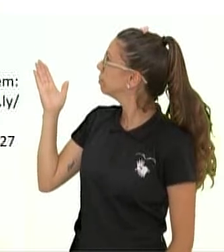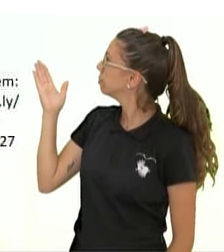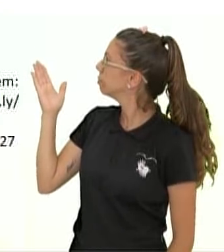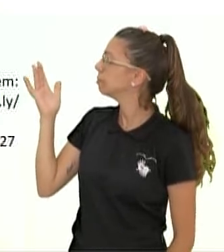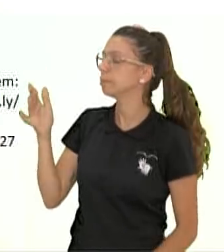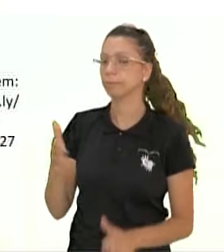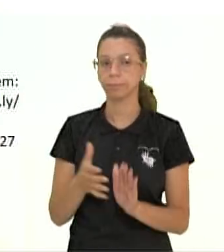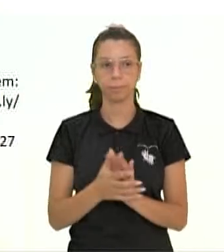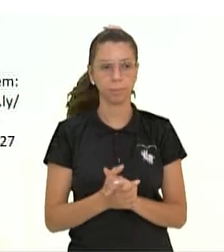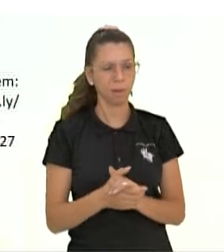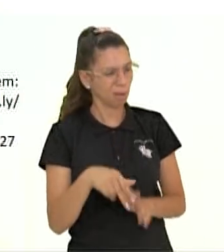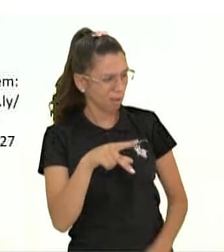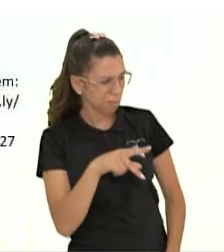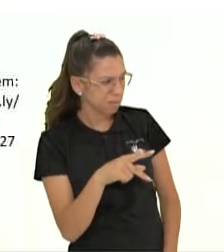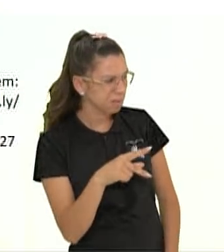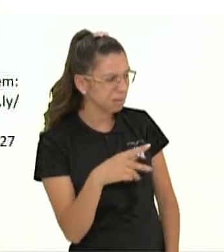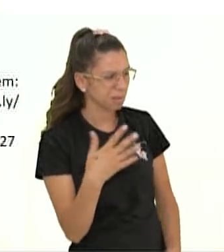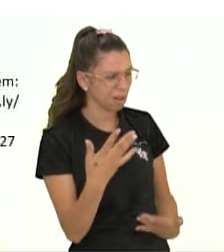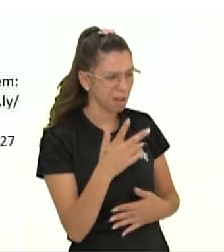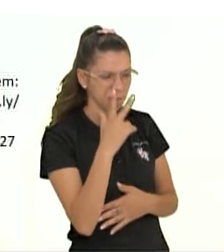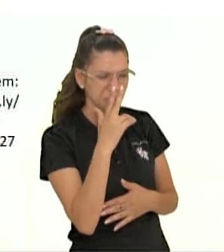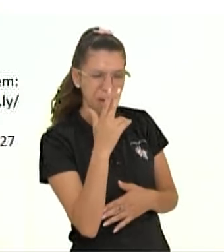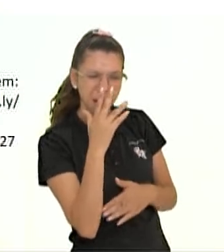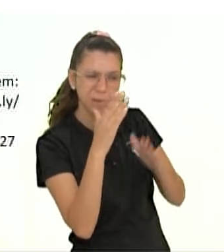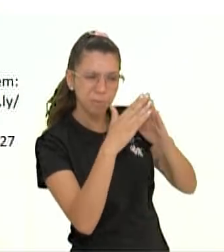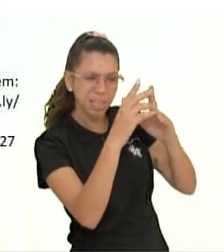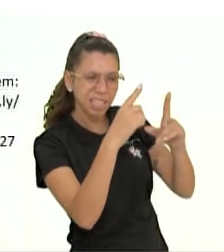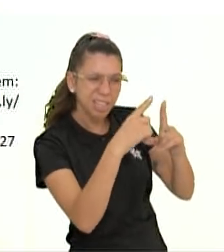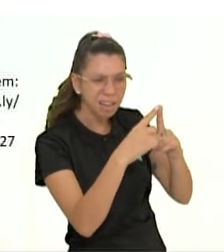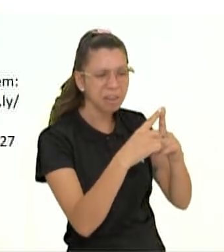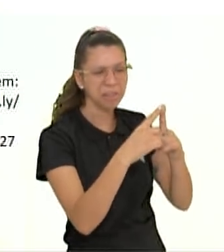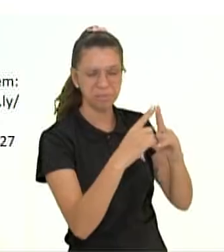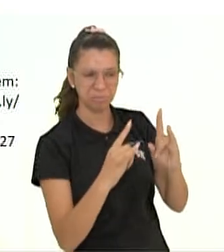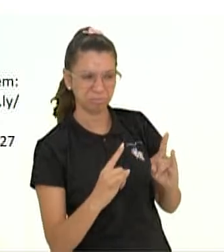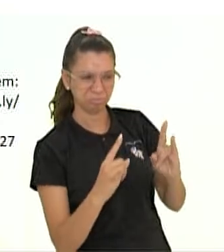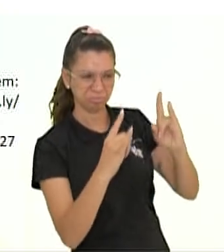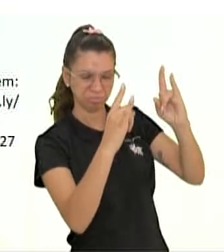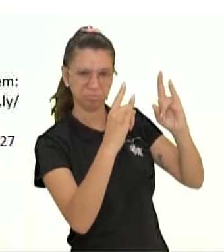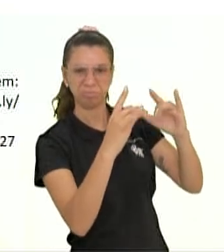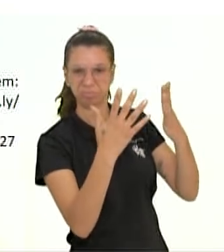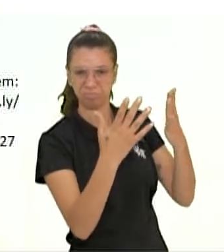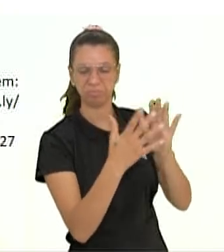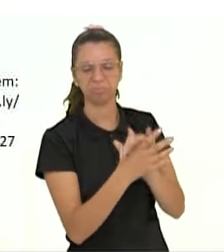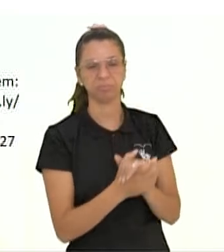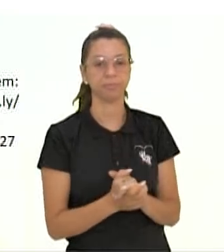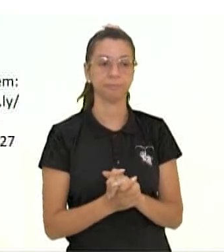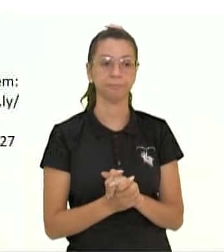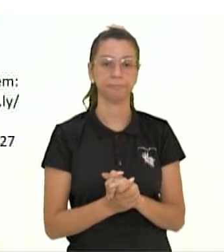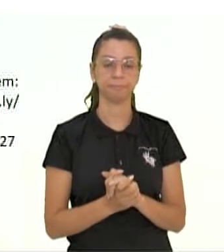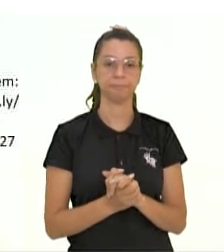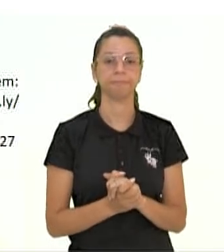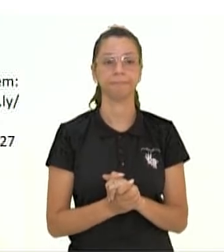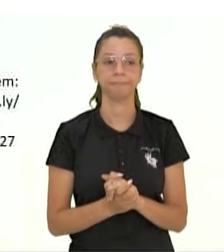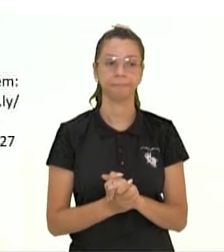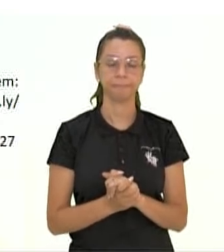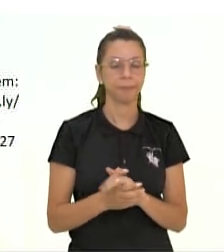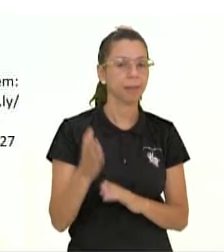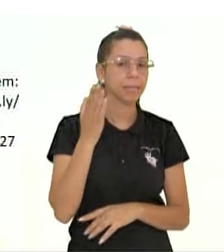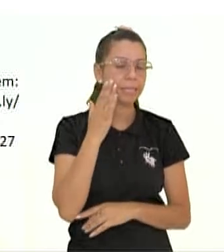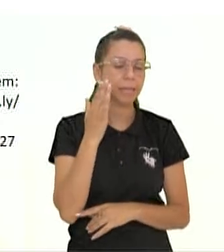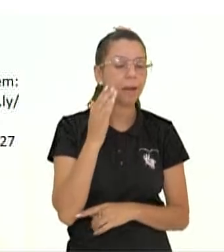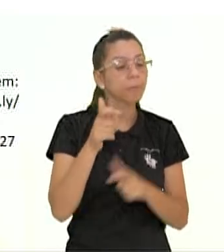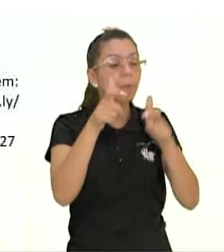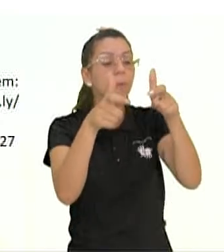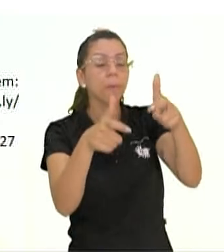Professor, será que é uma igreja? Ok. Uma catedral, professor? Tudo bom, tá certo também. Alguém sabe me dizer